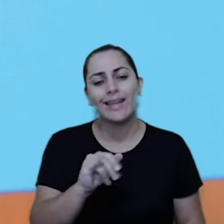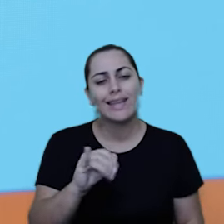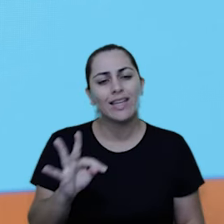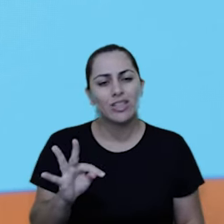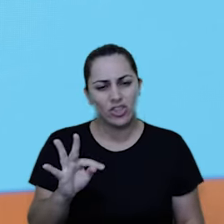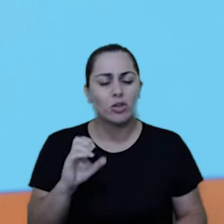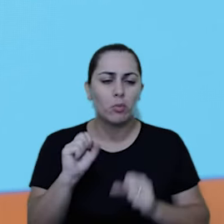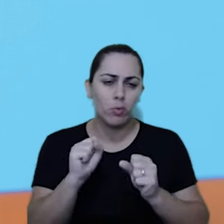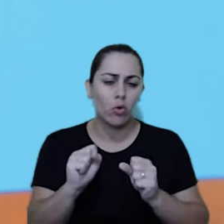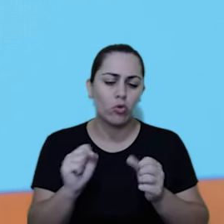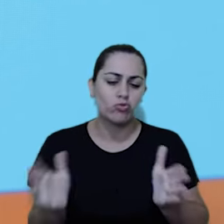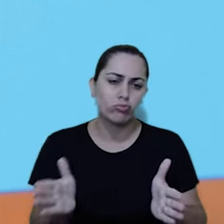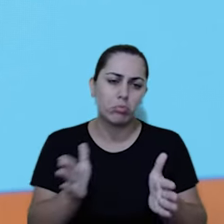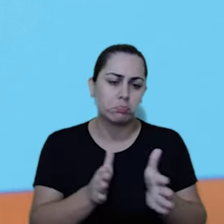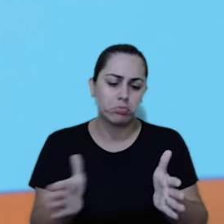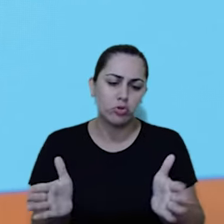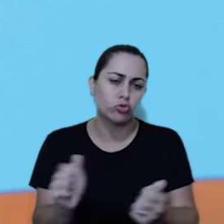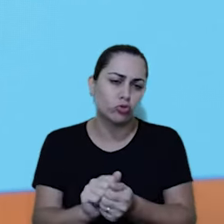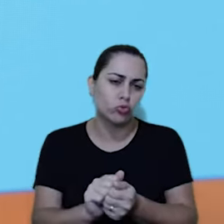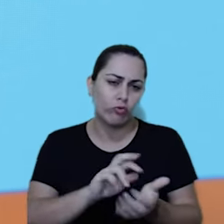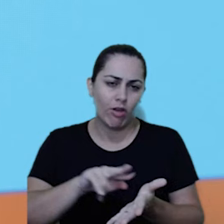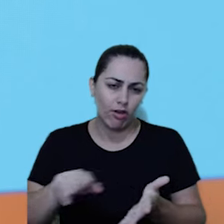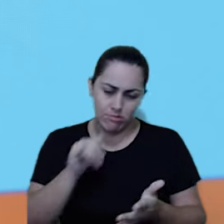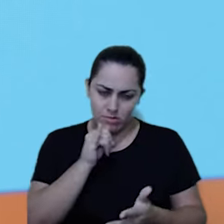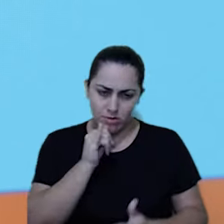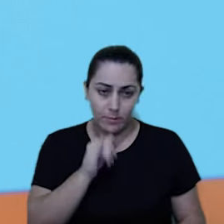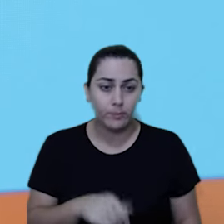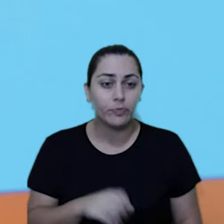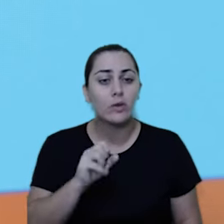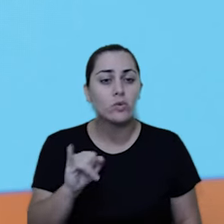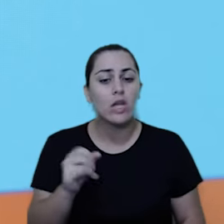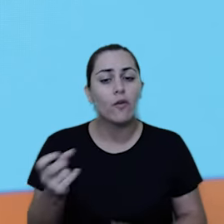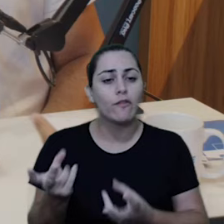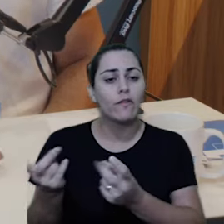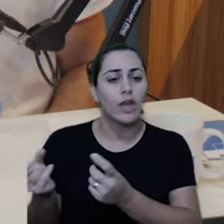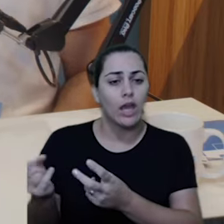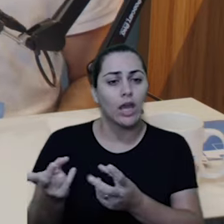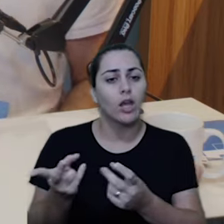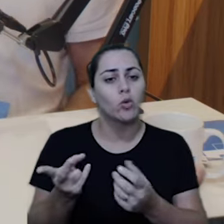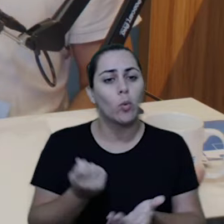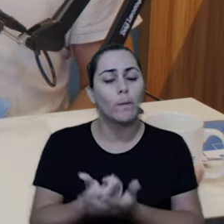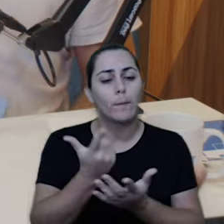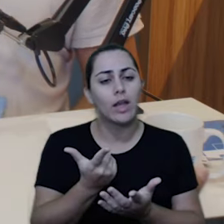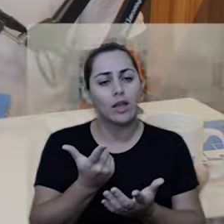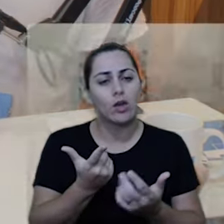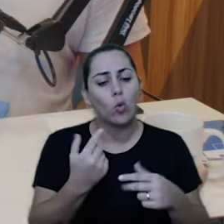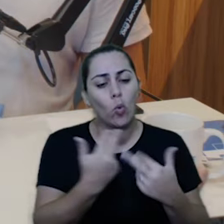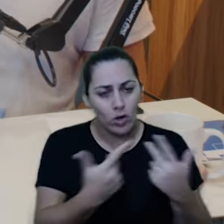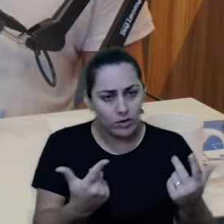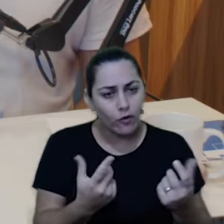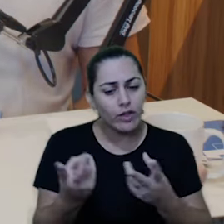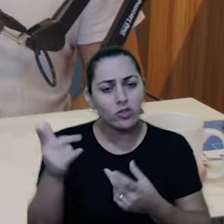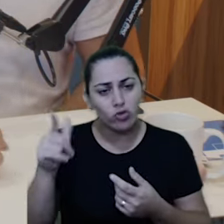kit então eu posso colocar ele dentro do kit e seguir nessa orientação então se eu sou revendedora E aí eu comprei